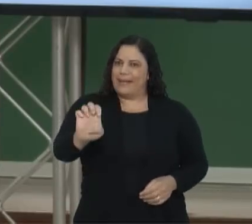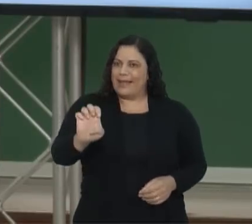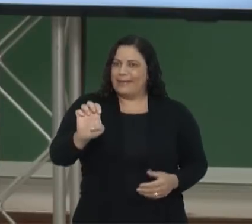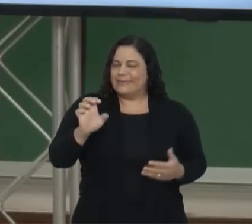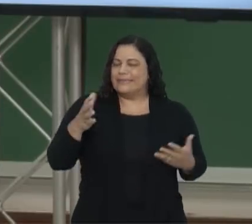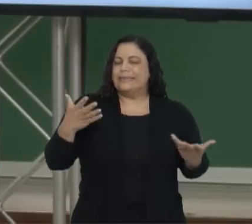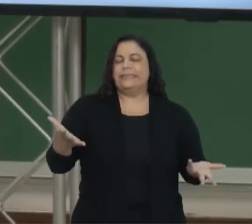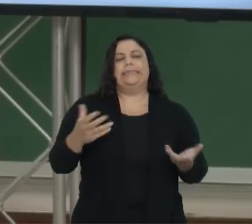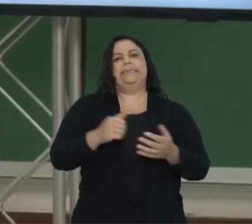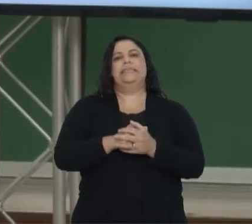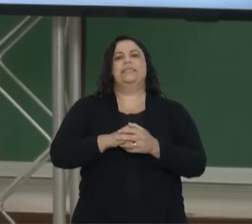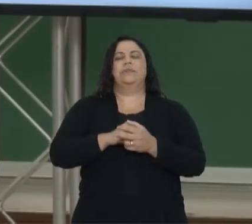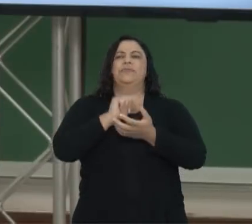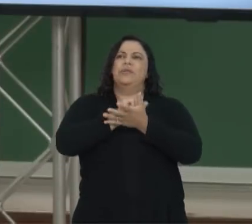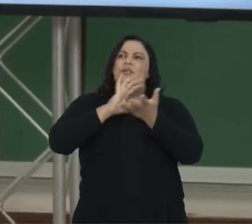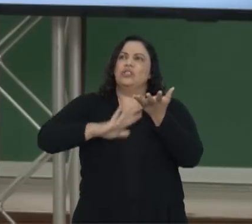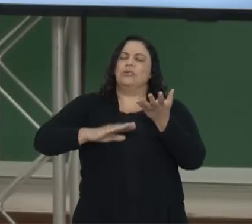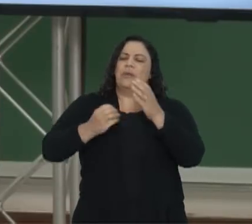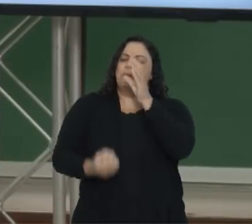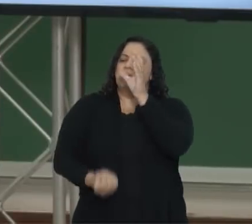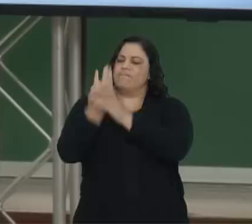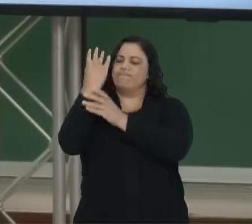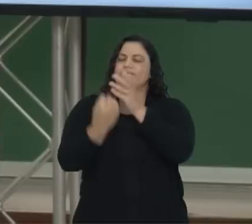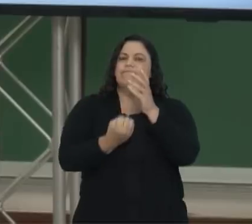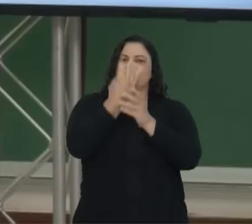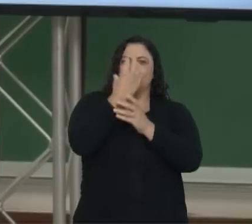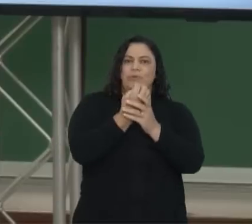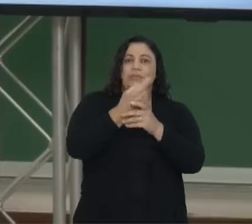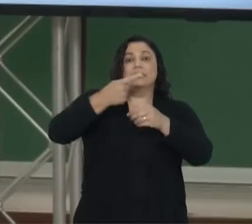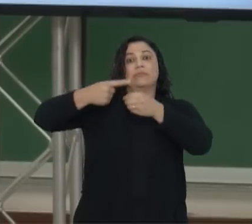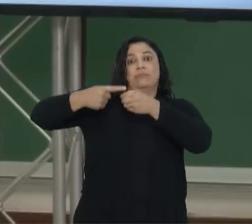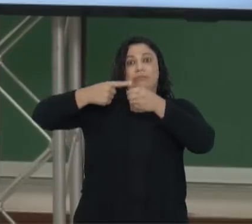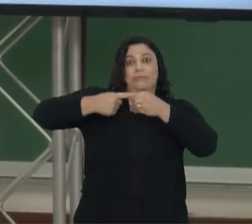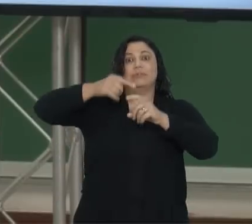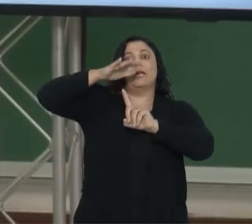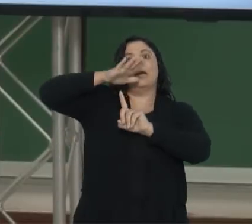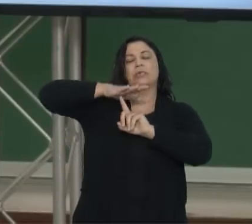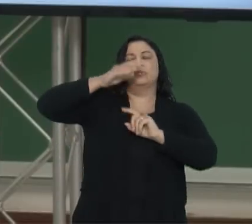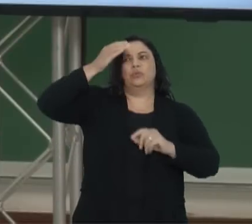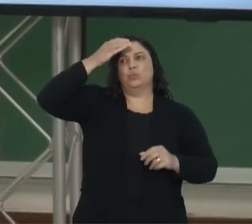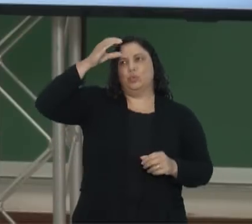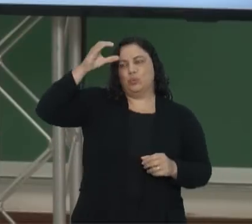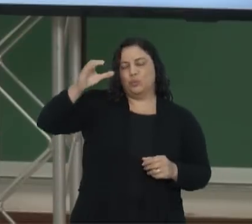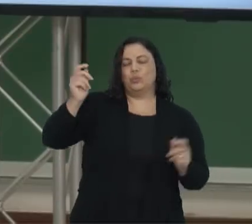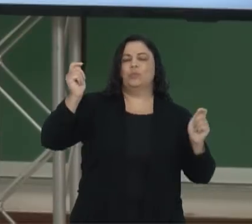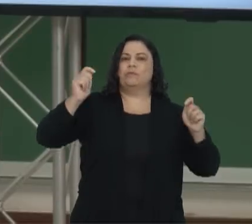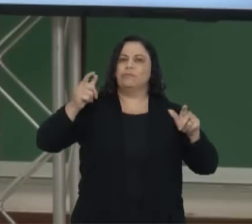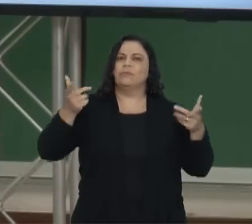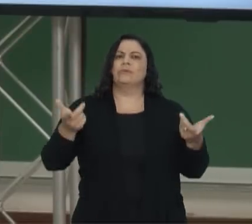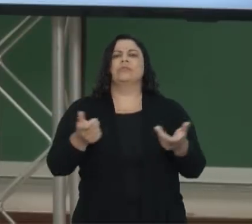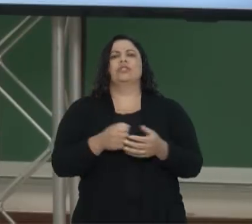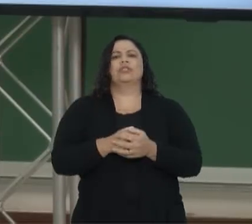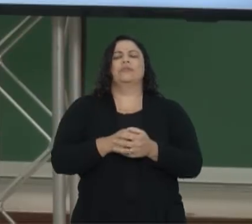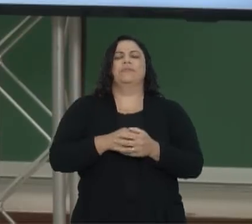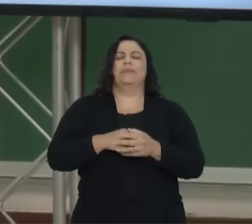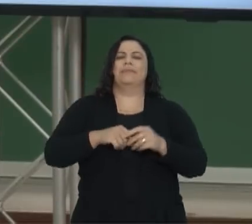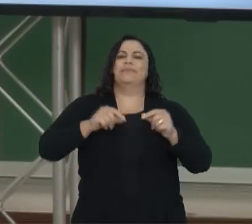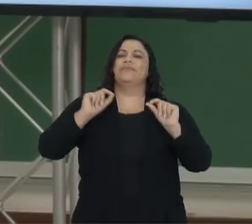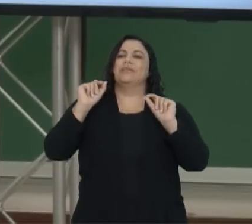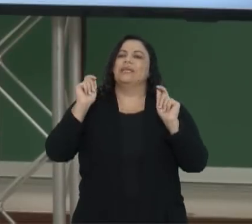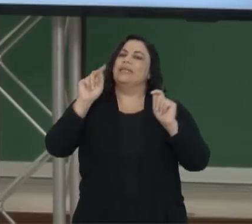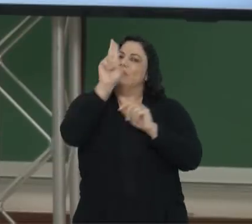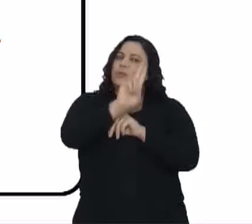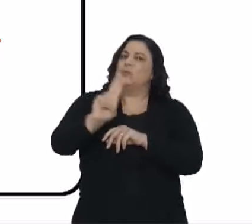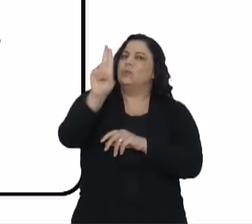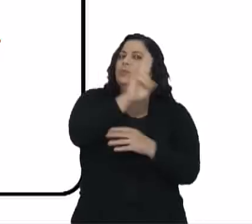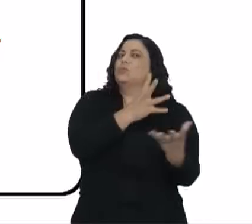estado, até para a própria formação da cidade de Curitiba, o ciclo da erva mate, que também utilizou ali a mão de obra escrava.